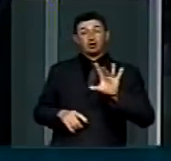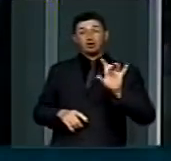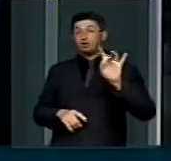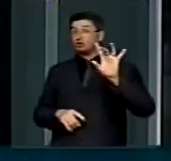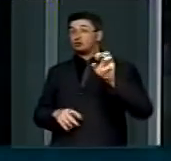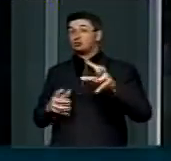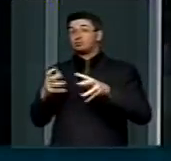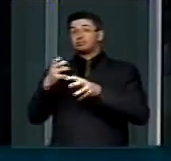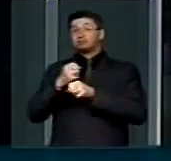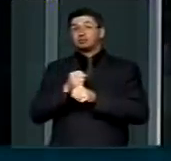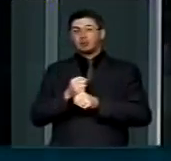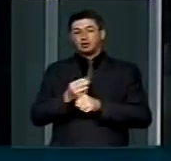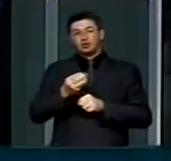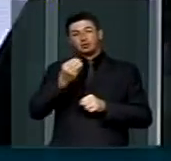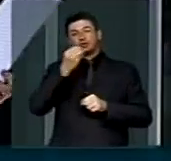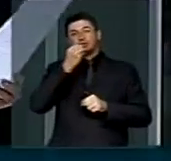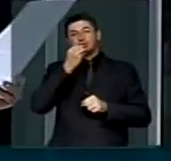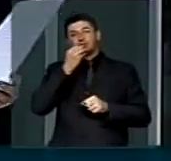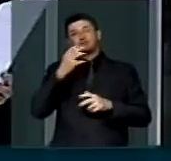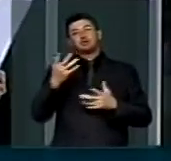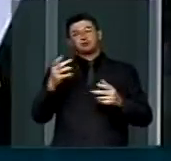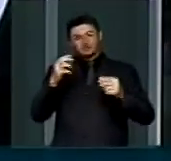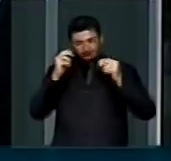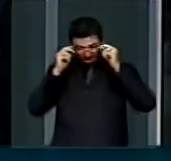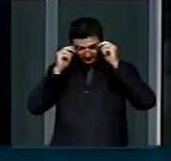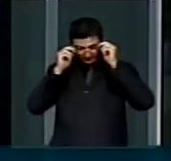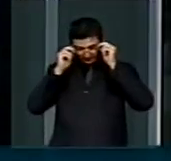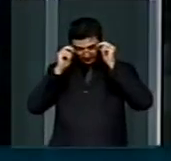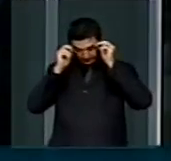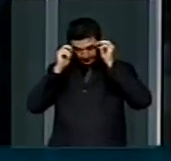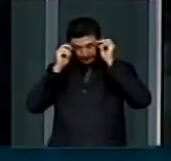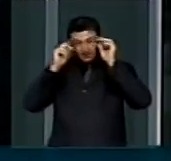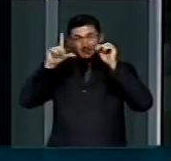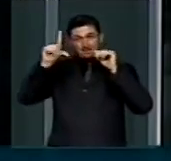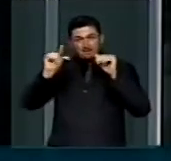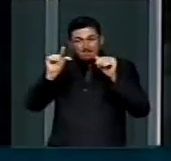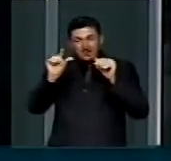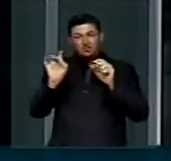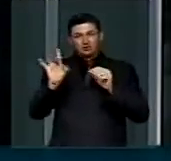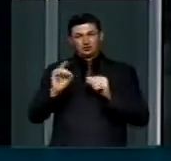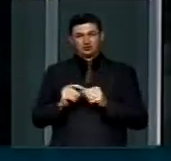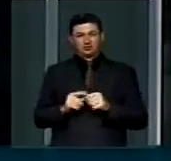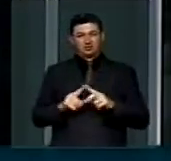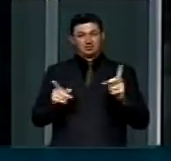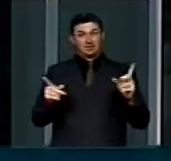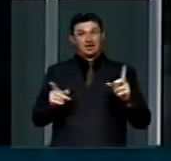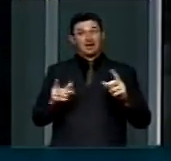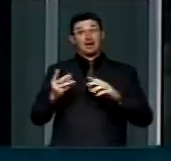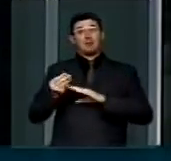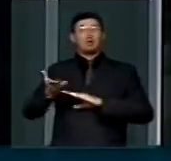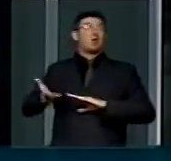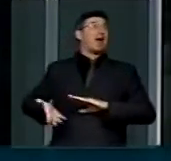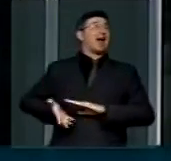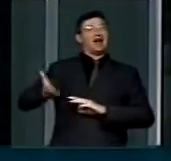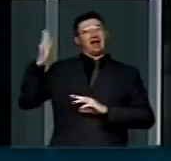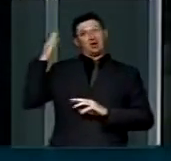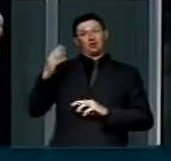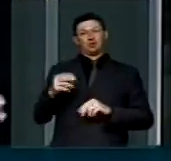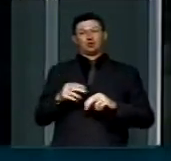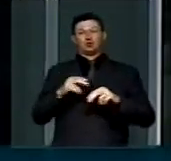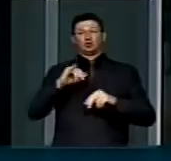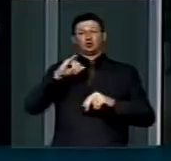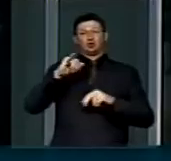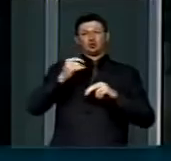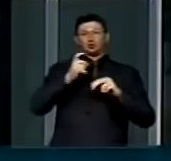os números poderiam ser menores, mas infelizmente são bem maiores nos meses de julho